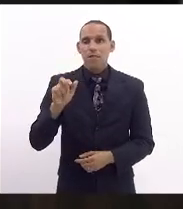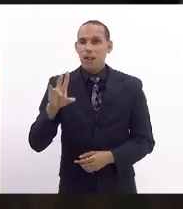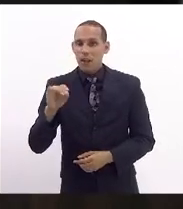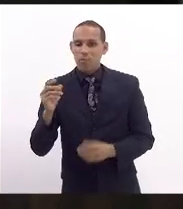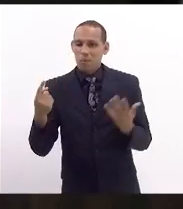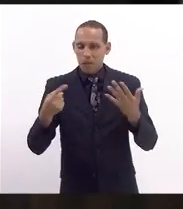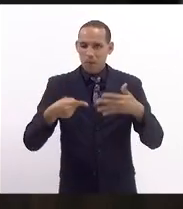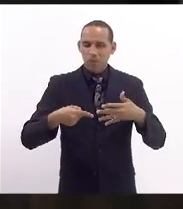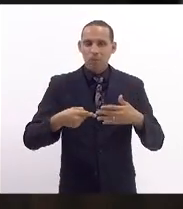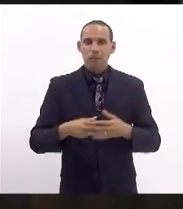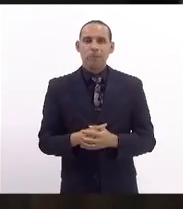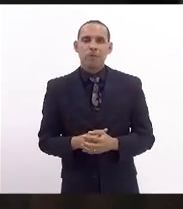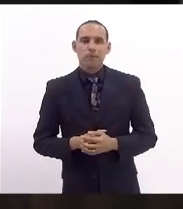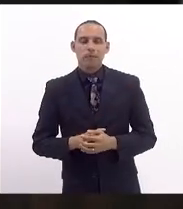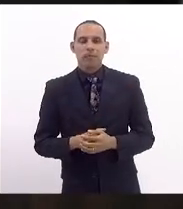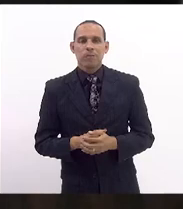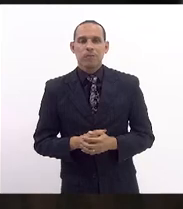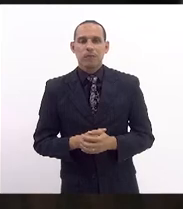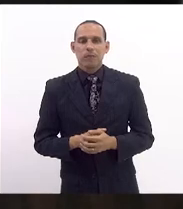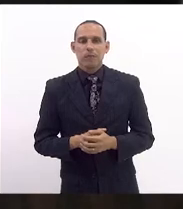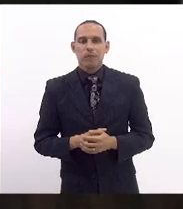bancada do PSOL